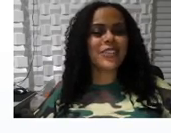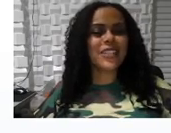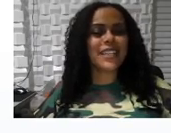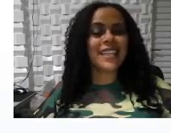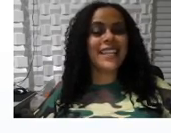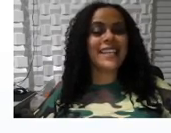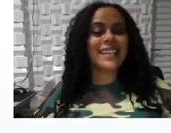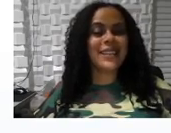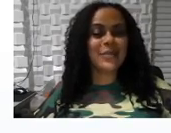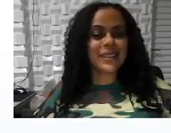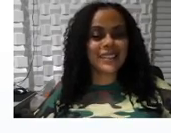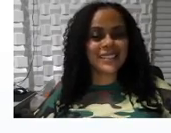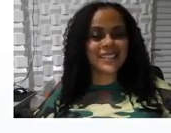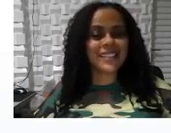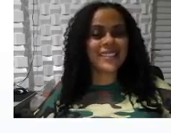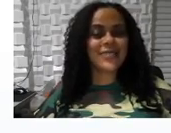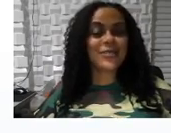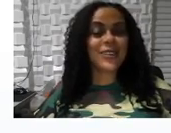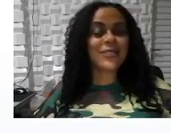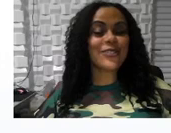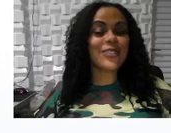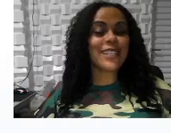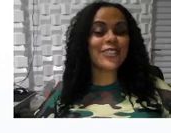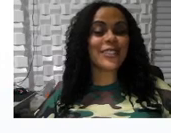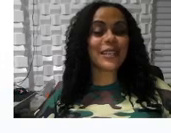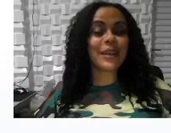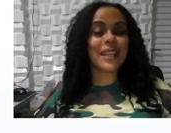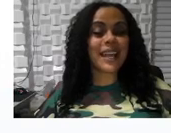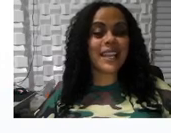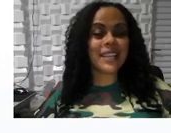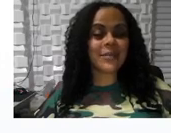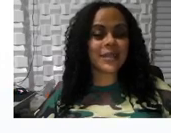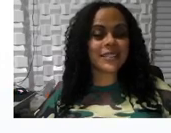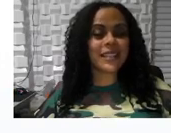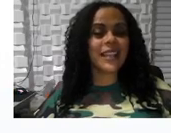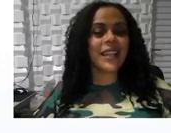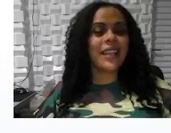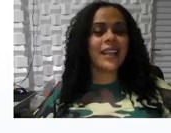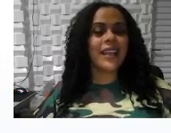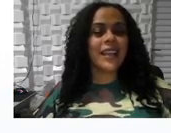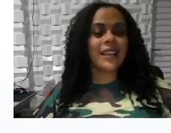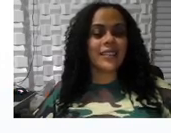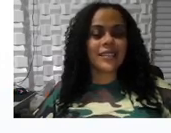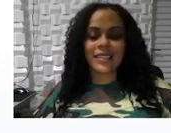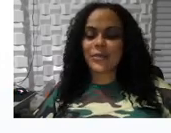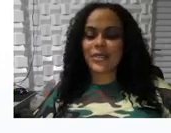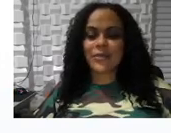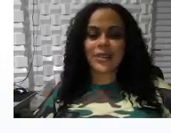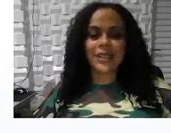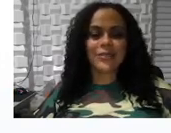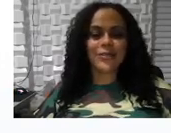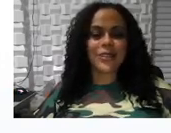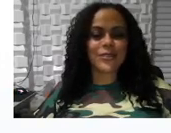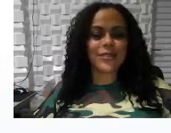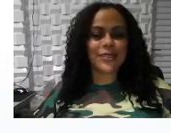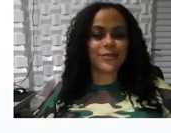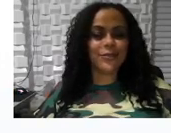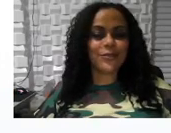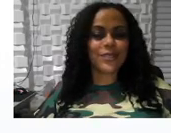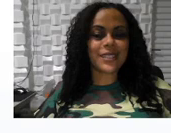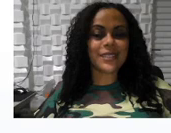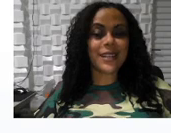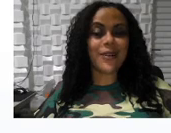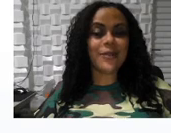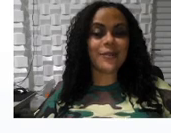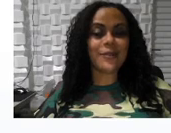e Libras. Isso, nosso dia de trabalhar Libras. Nós temos agora os nossos assuntos, que